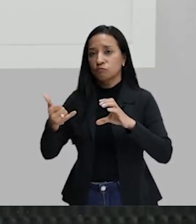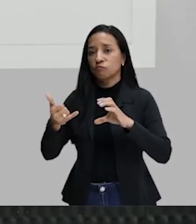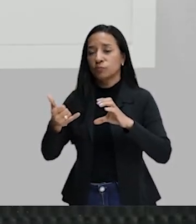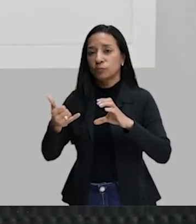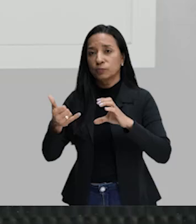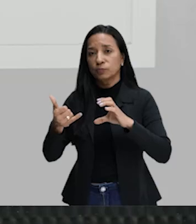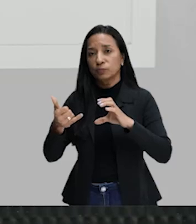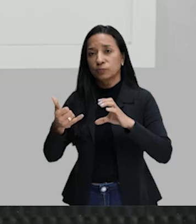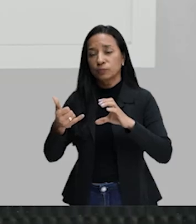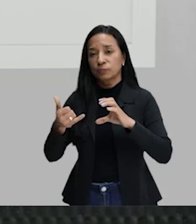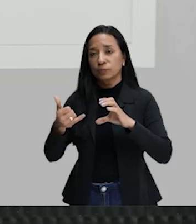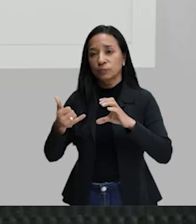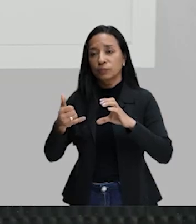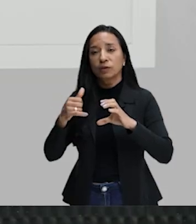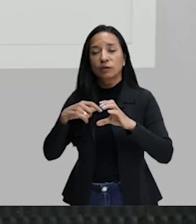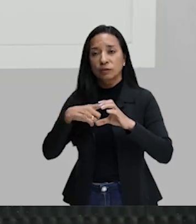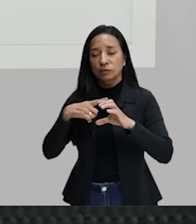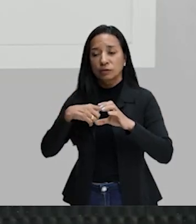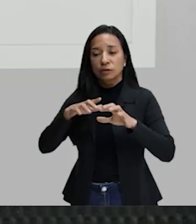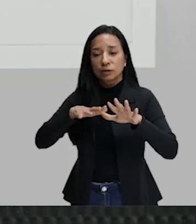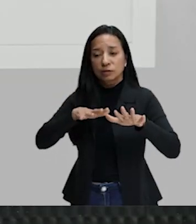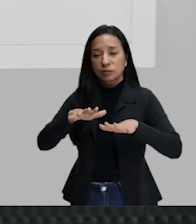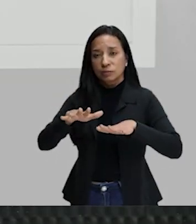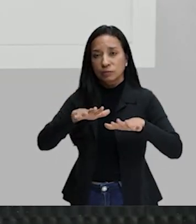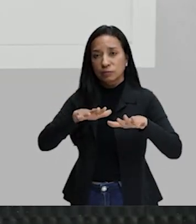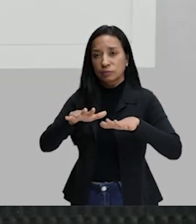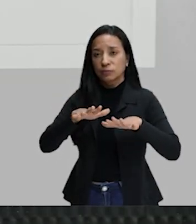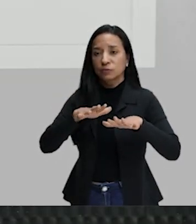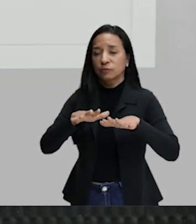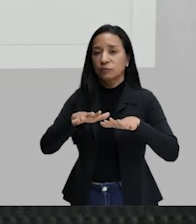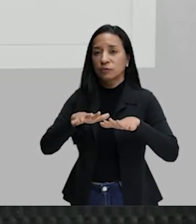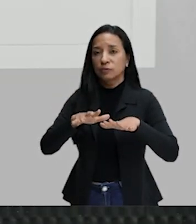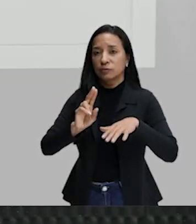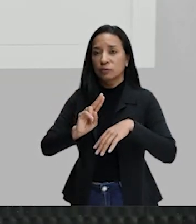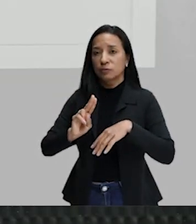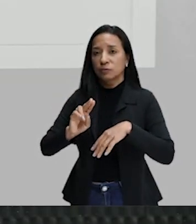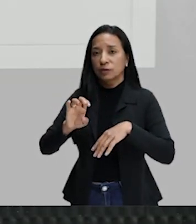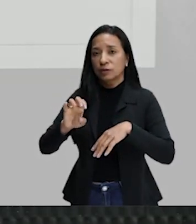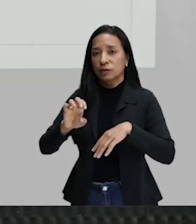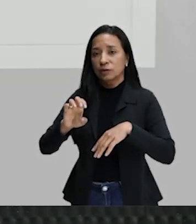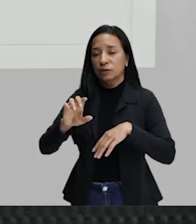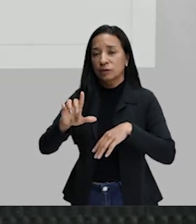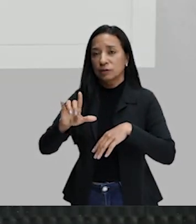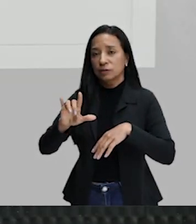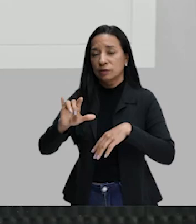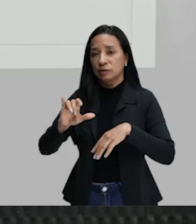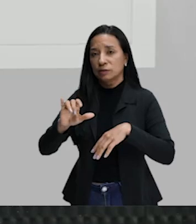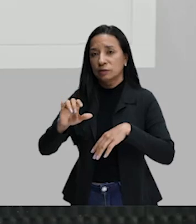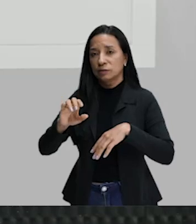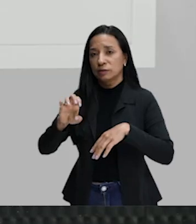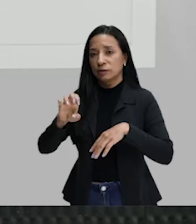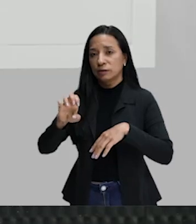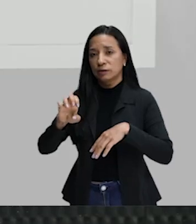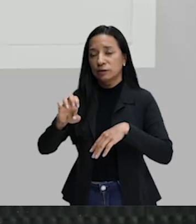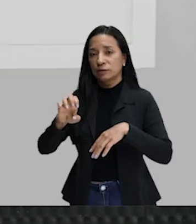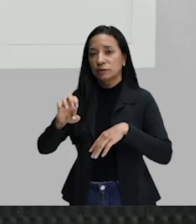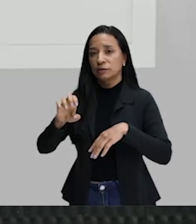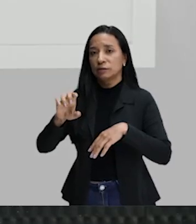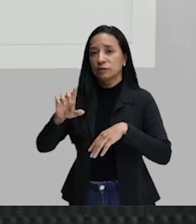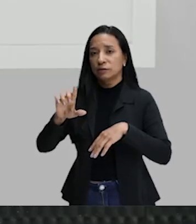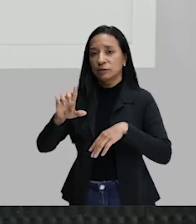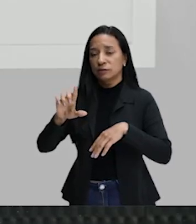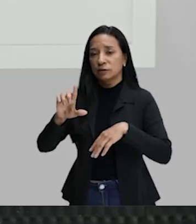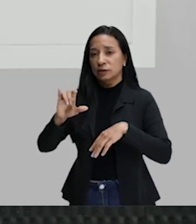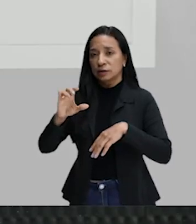ângulo, nós vamos ter um movimento que nós chamamos de movimento helicoidal. Certo? Então, ele vai fazer movimentos como se fosse uma hélice, né? O